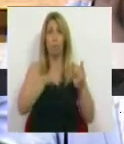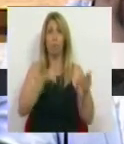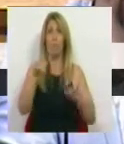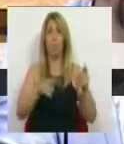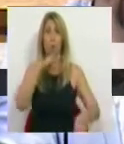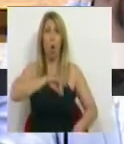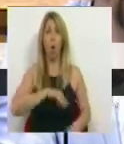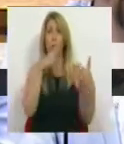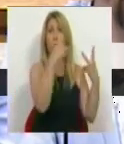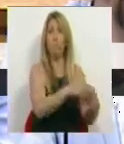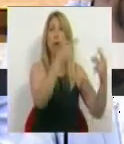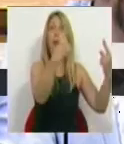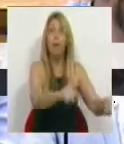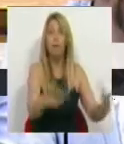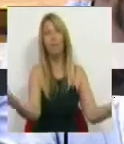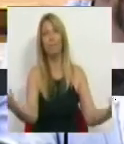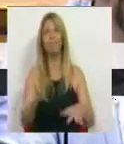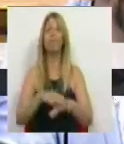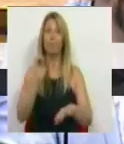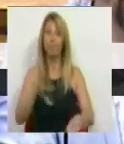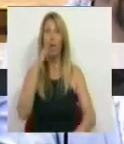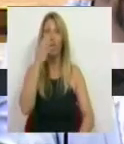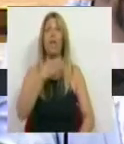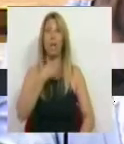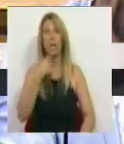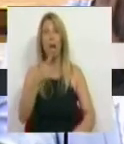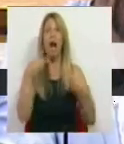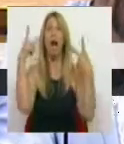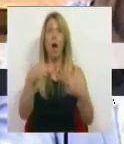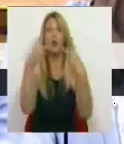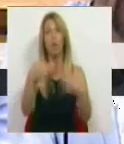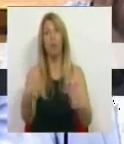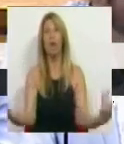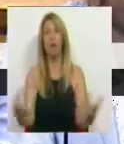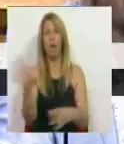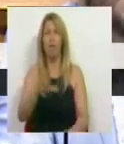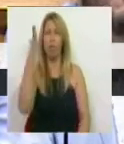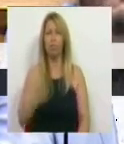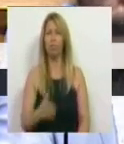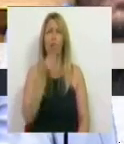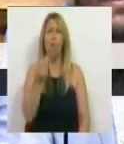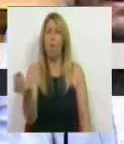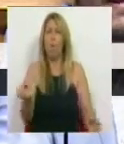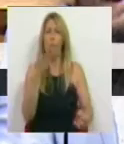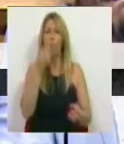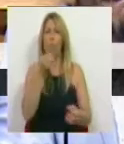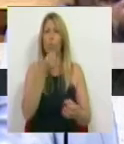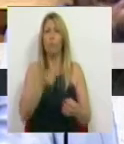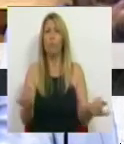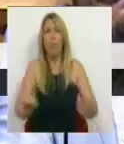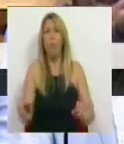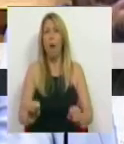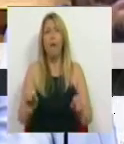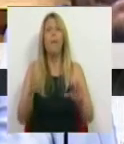da crise, a austeridade e a forma injusta como foram aplicados cortes de rendimentos que prejudicaram a vida das pessoas, mas